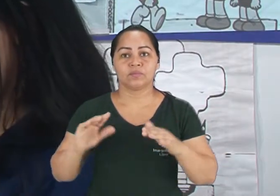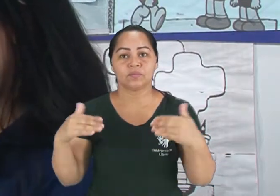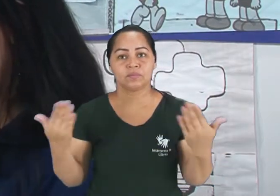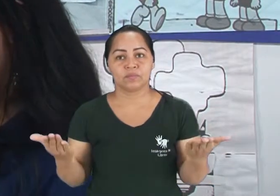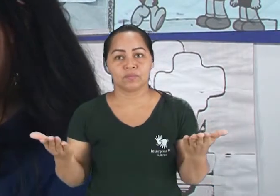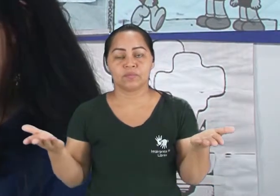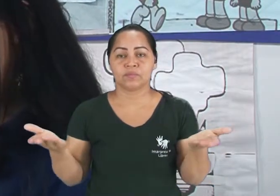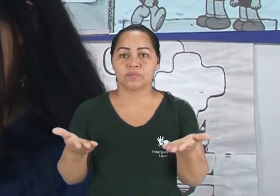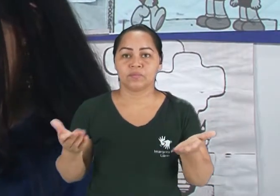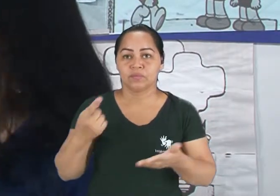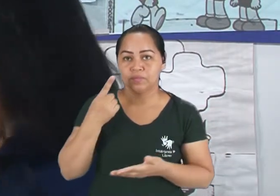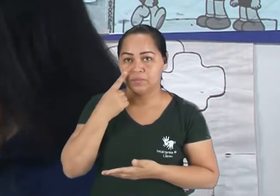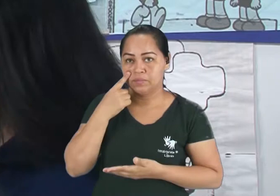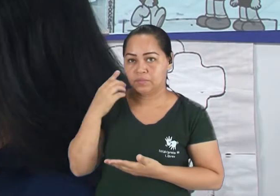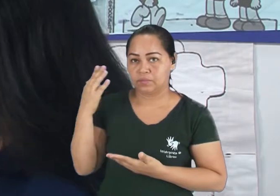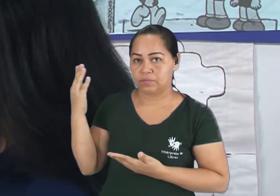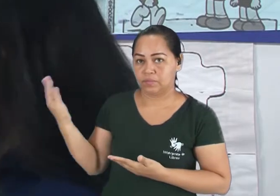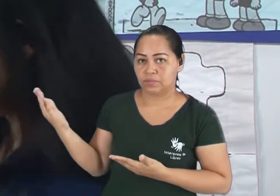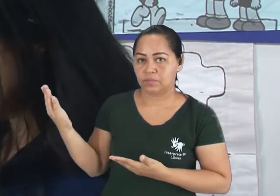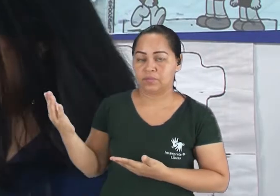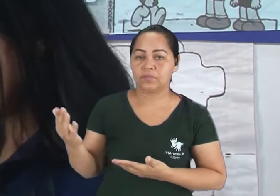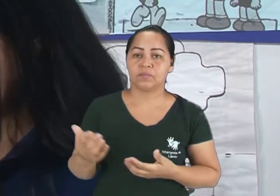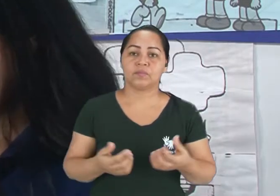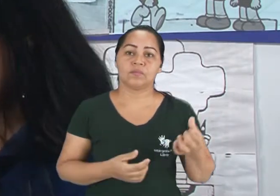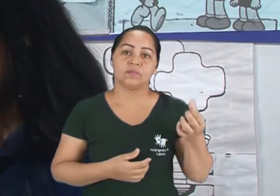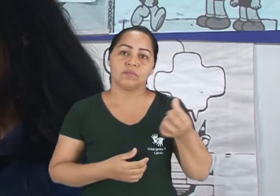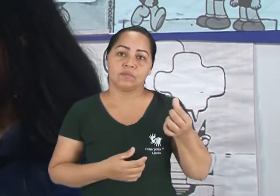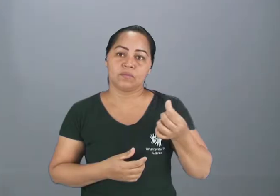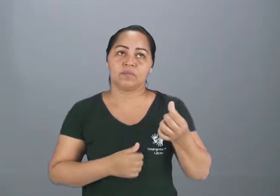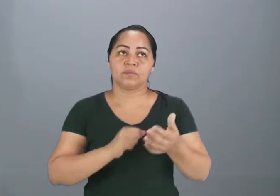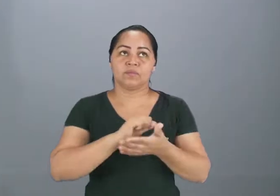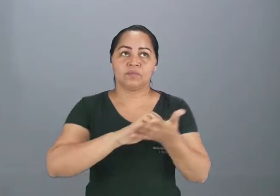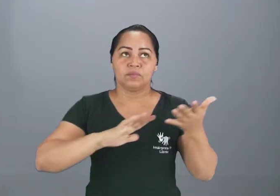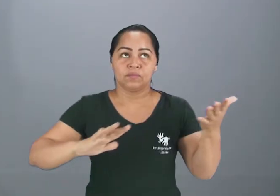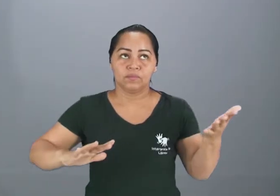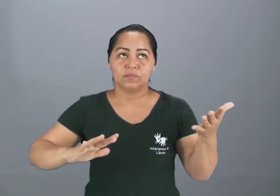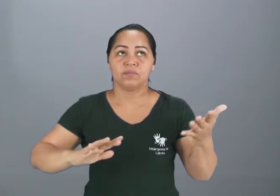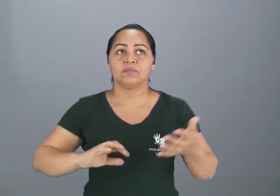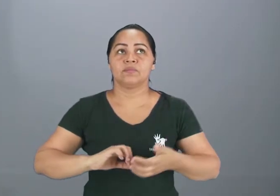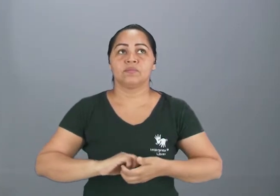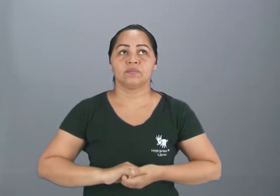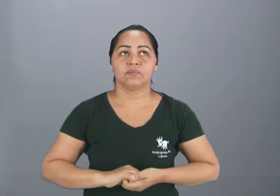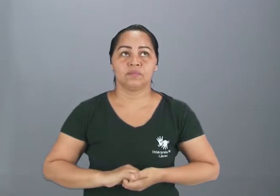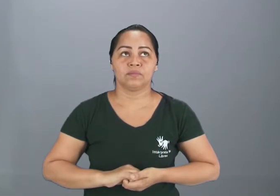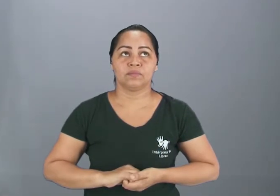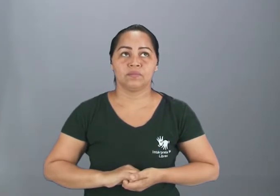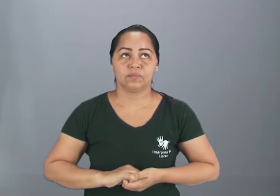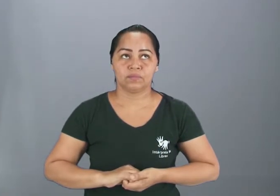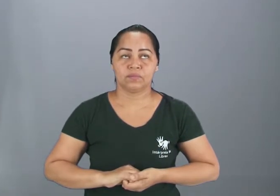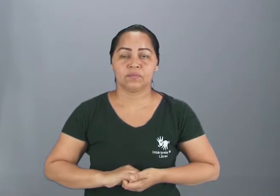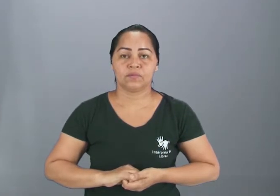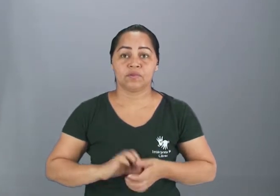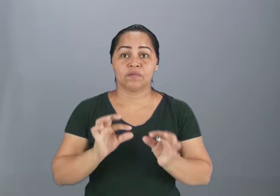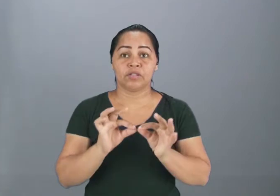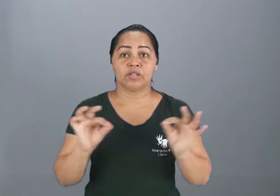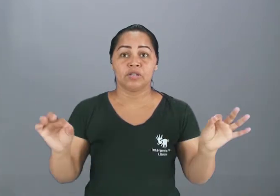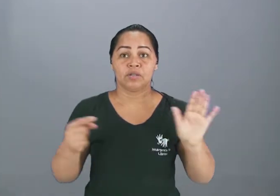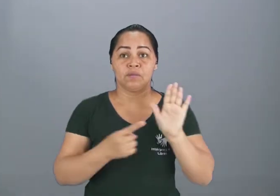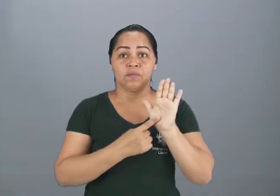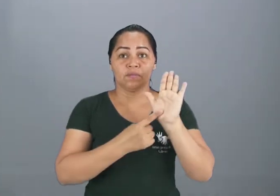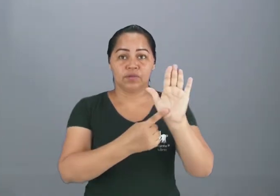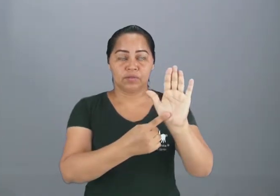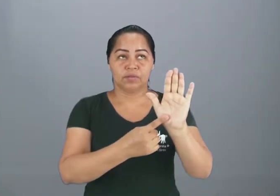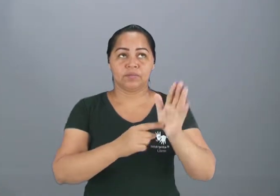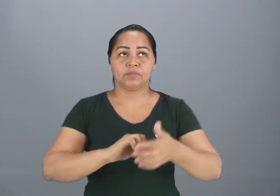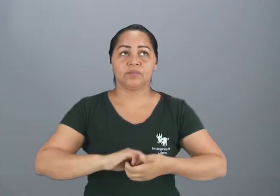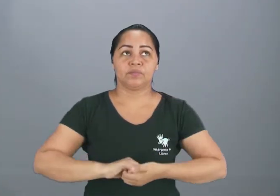aqui, ó. Questão 6, né? Isso que a gente tá vendo? Agora, deixa eu só tirar aqui. Questão 6,